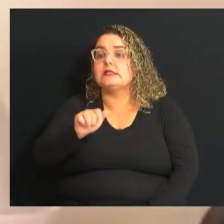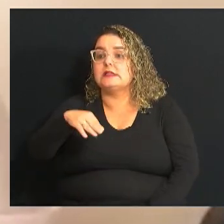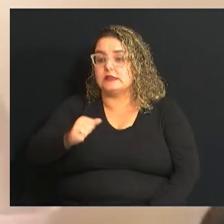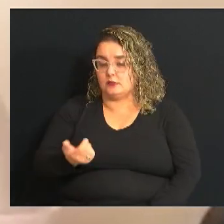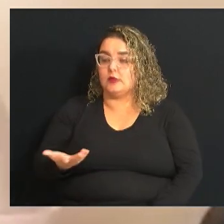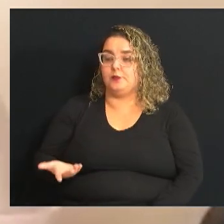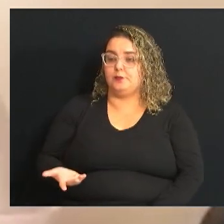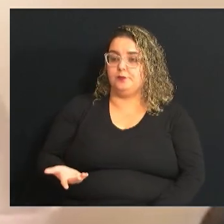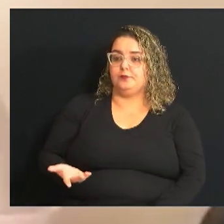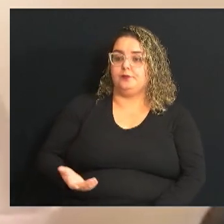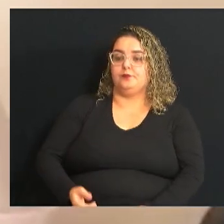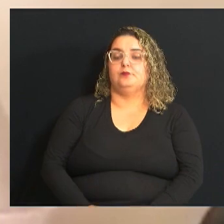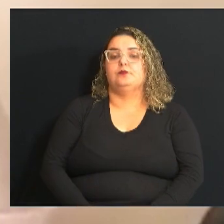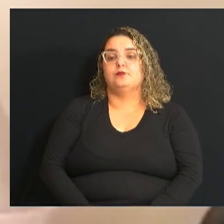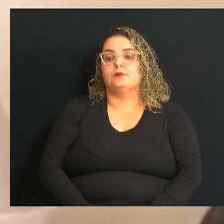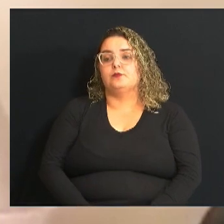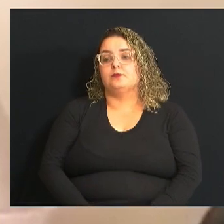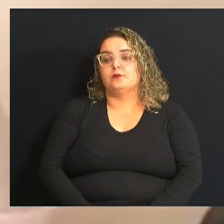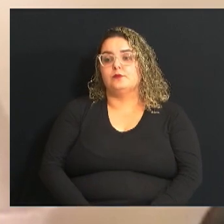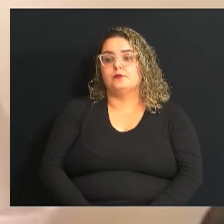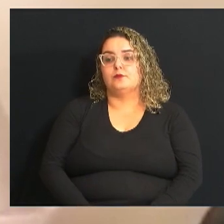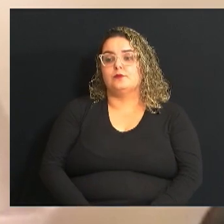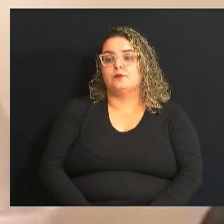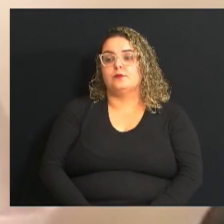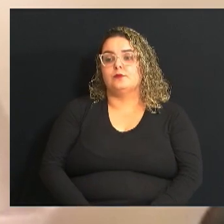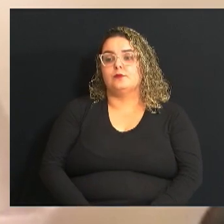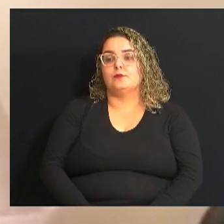não tendo frequentado a faculdade de Direito,